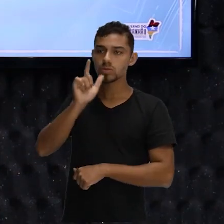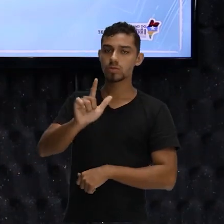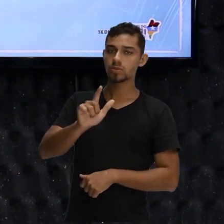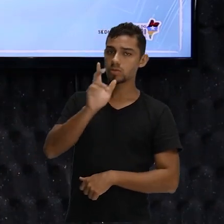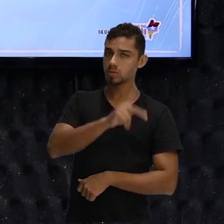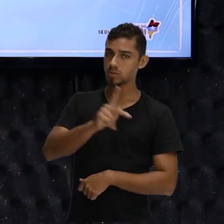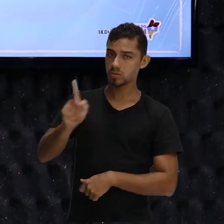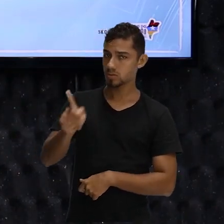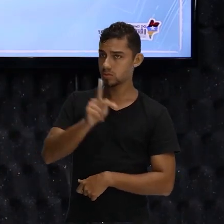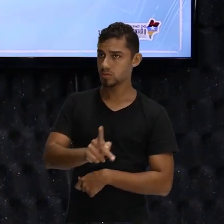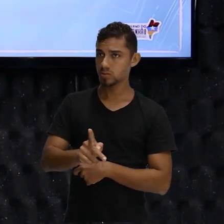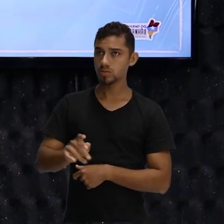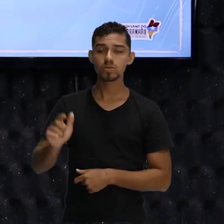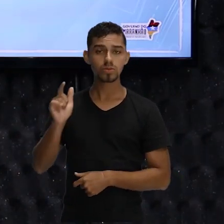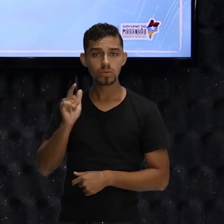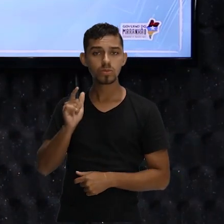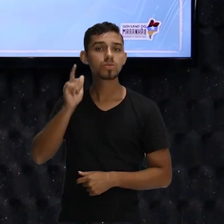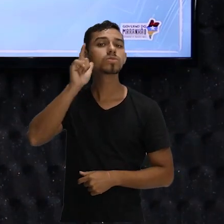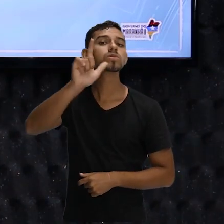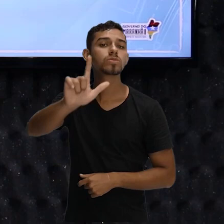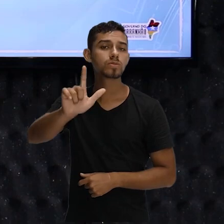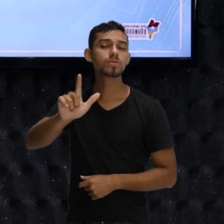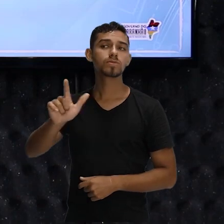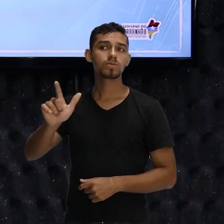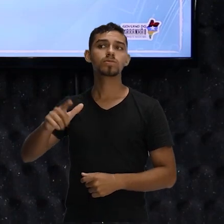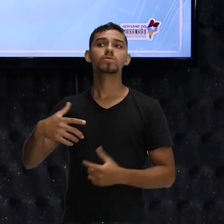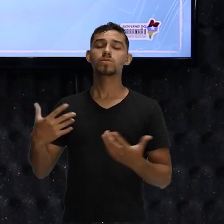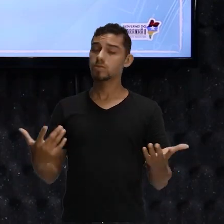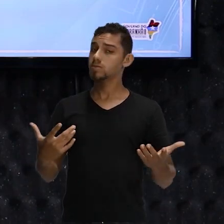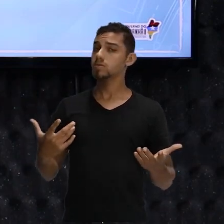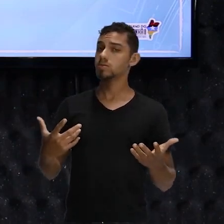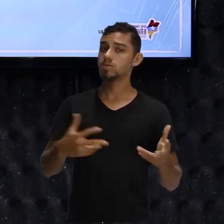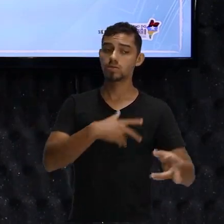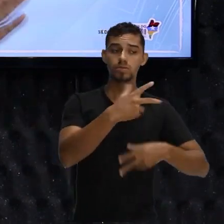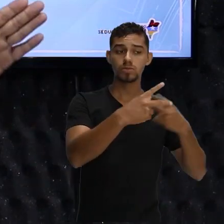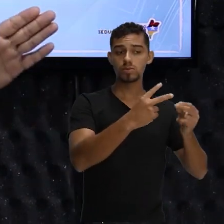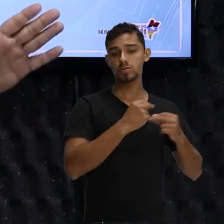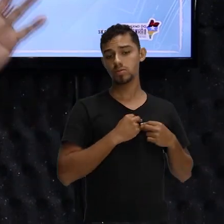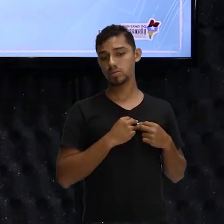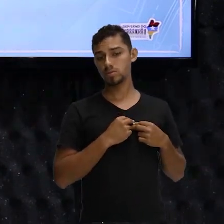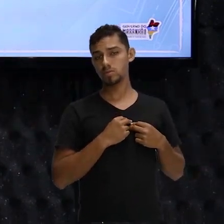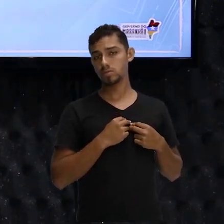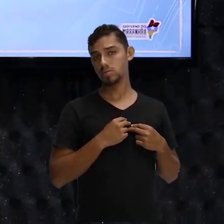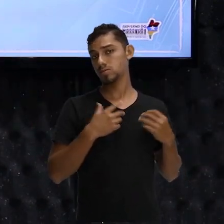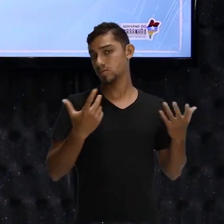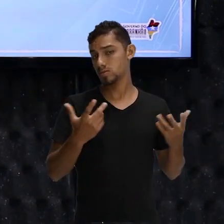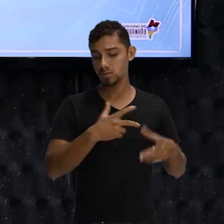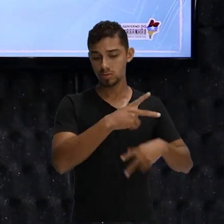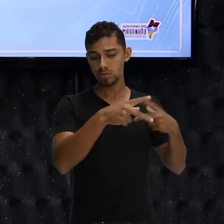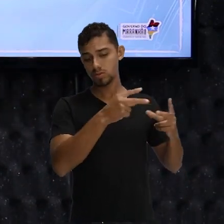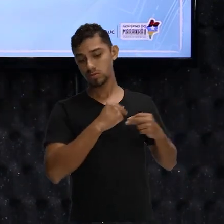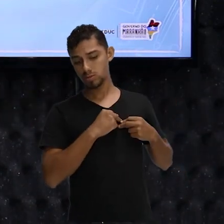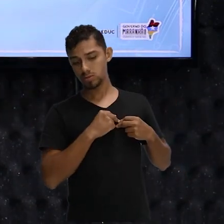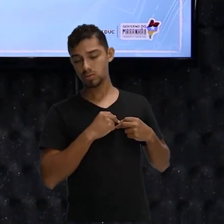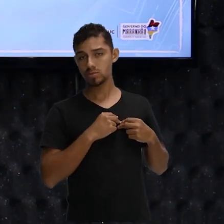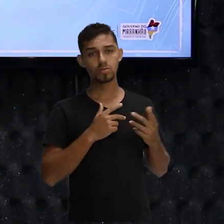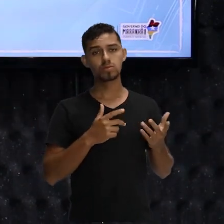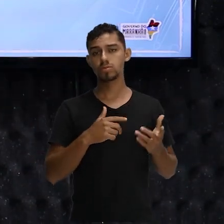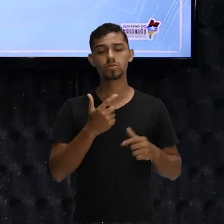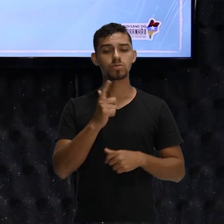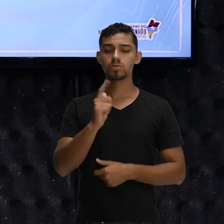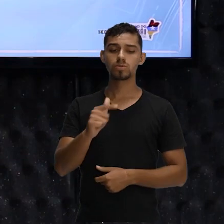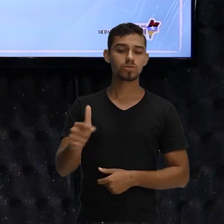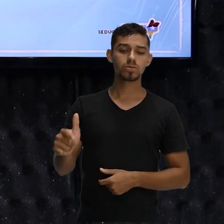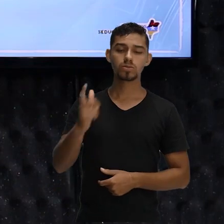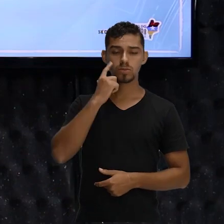Eles adquiriram essa condição, ok? É diferente da atribuição. Na atribuição não existe a vinculação